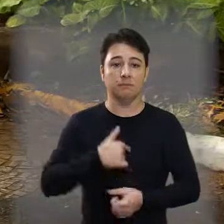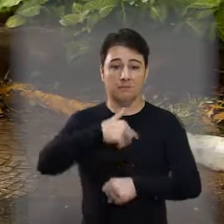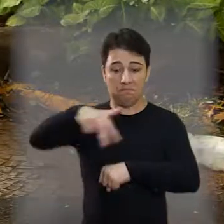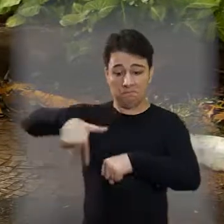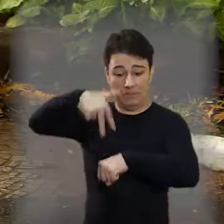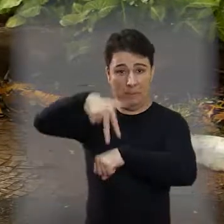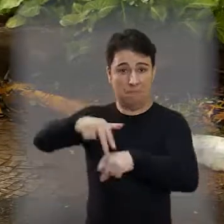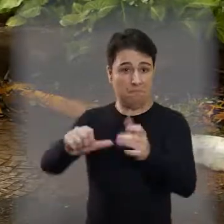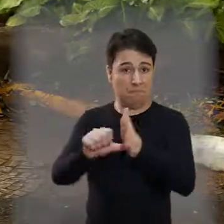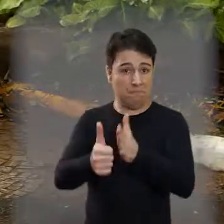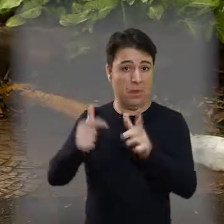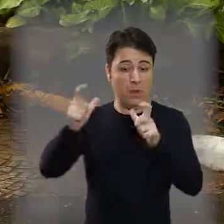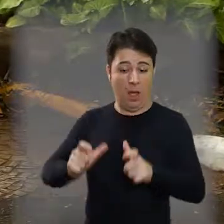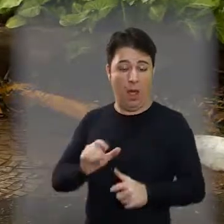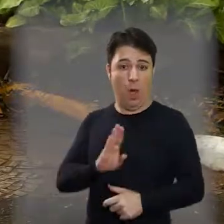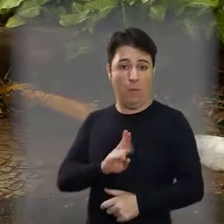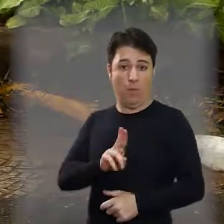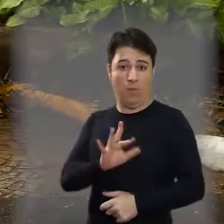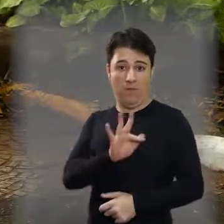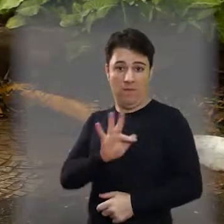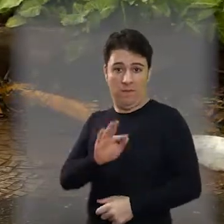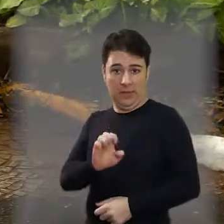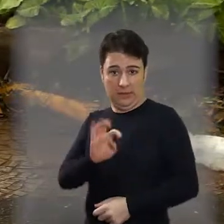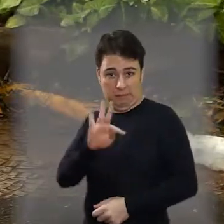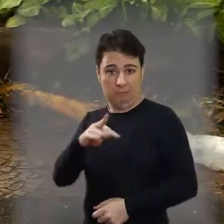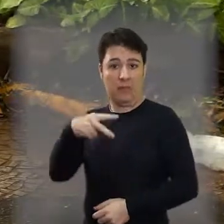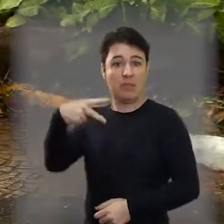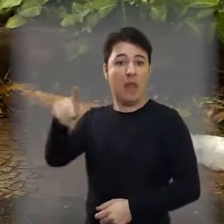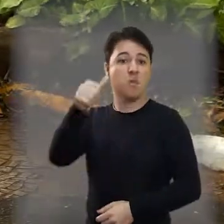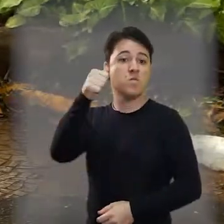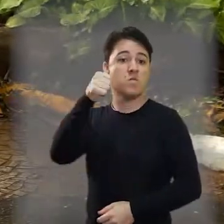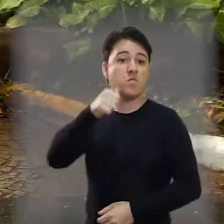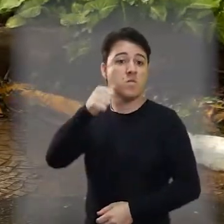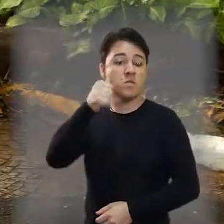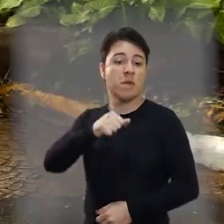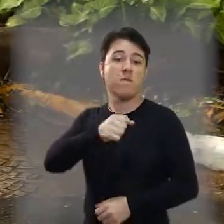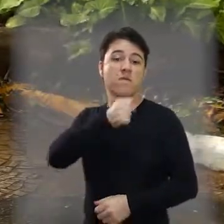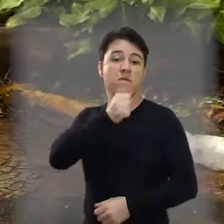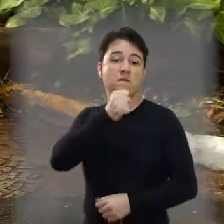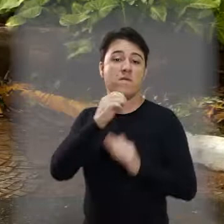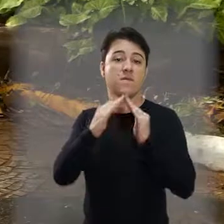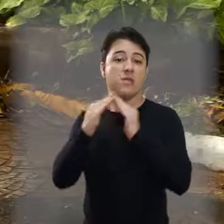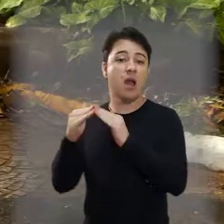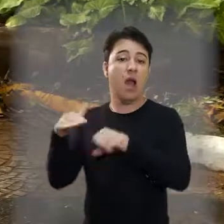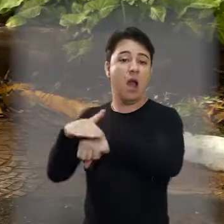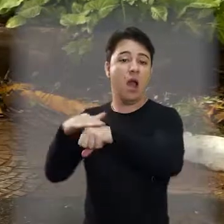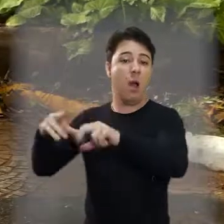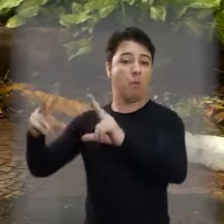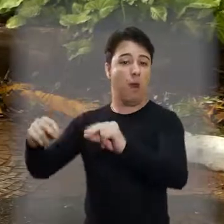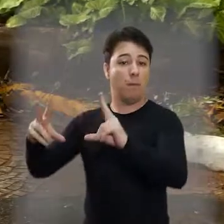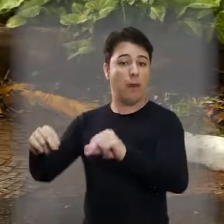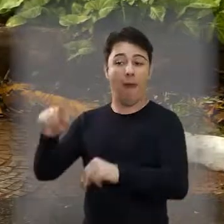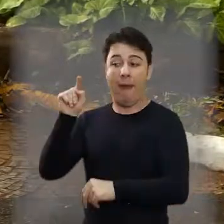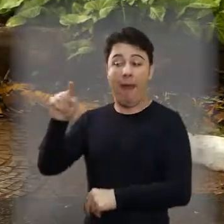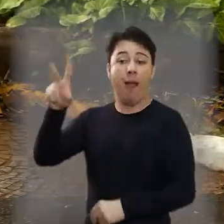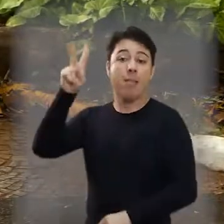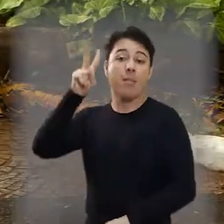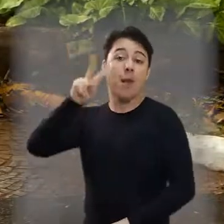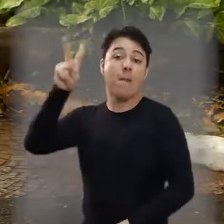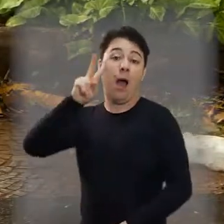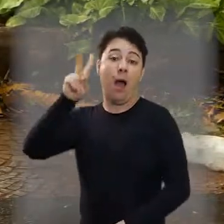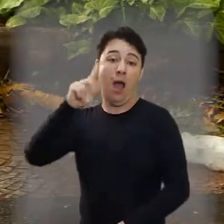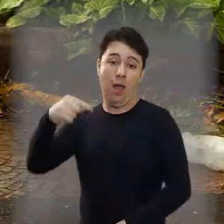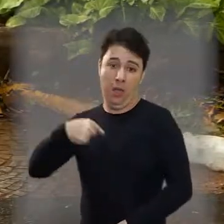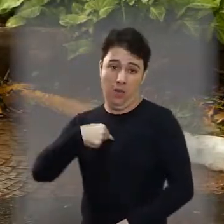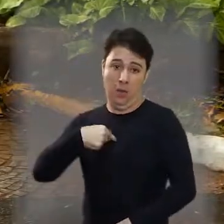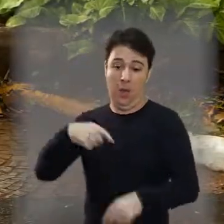O espetáculo foi numa área de lazer, num buffet que uma vizinha da minha avó abriu próximo